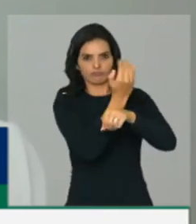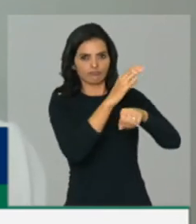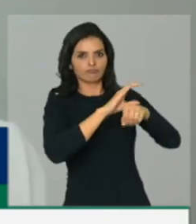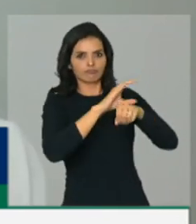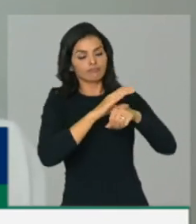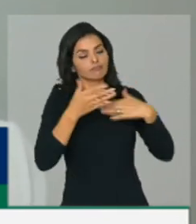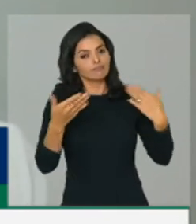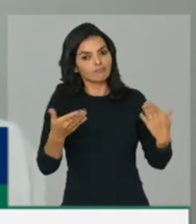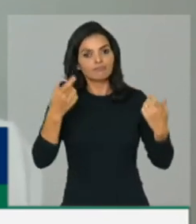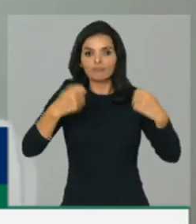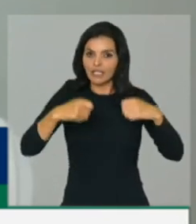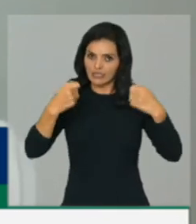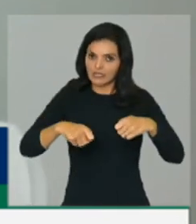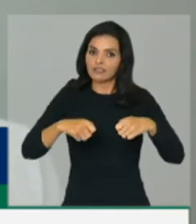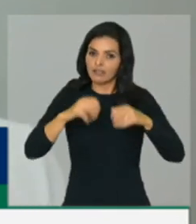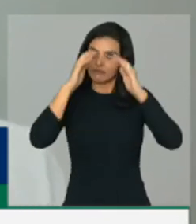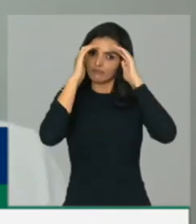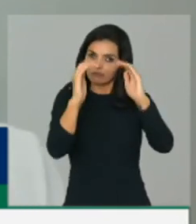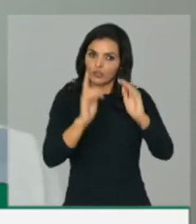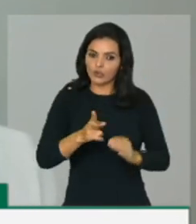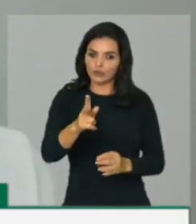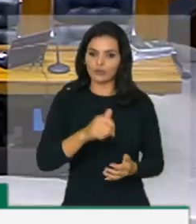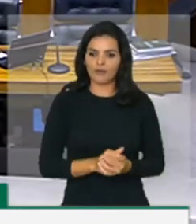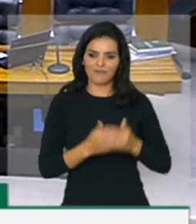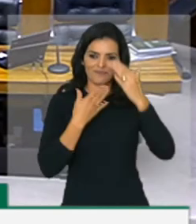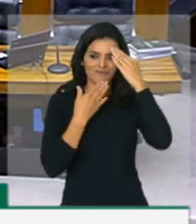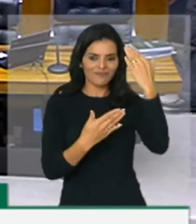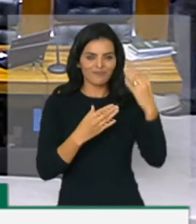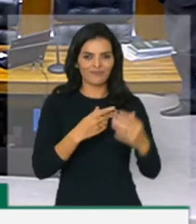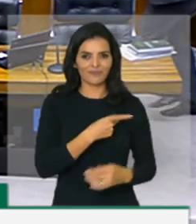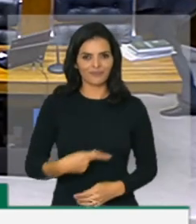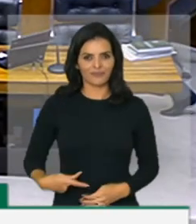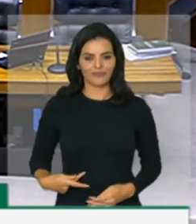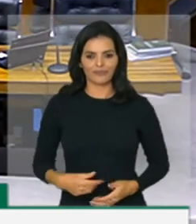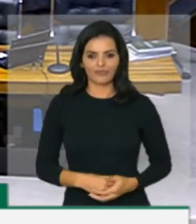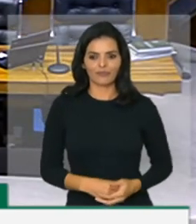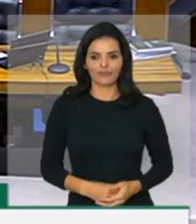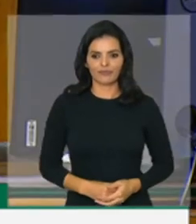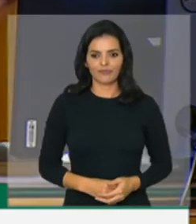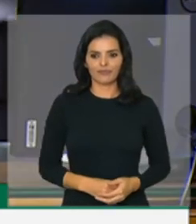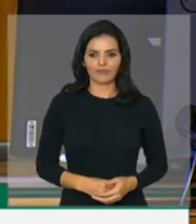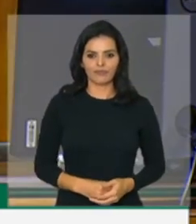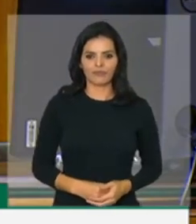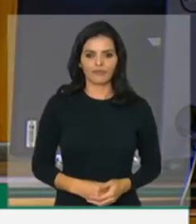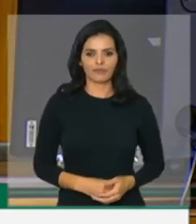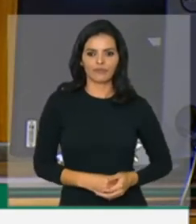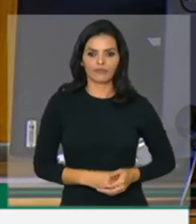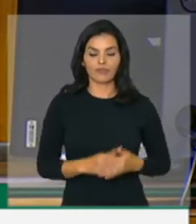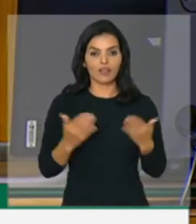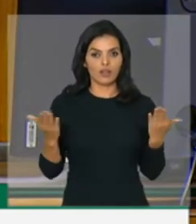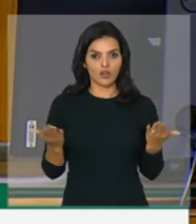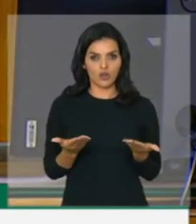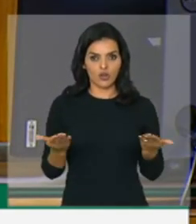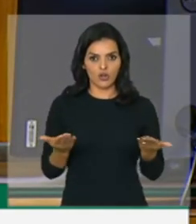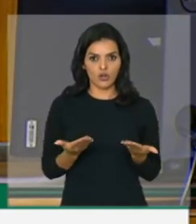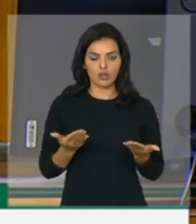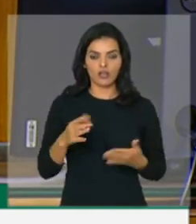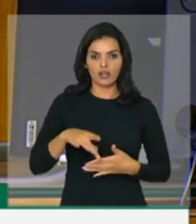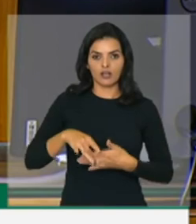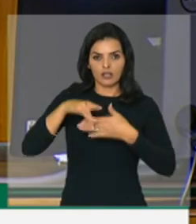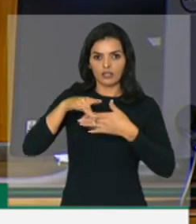tem que ser implementado. Obrigada, senhor presidente. Obrigado, deputada. Agora eu chamo o